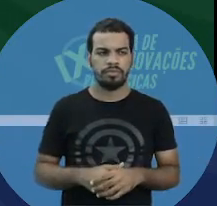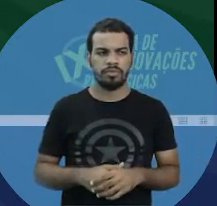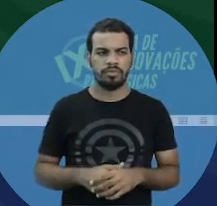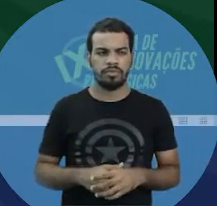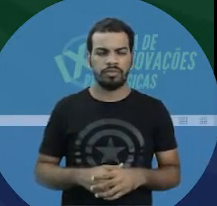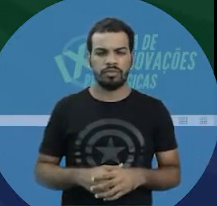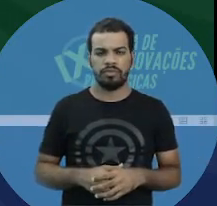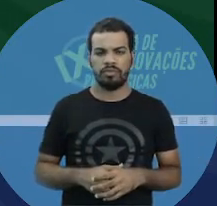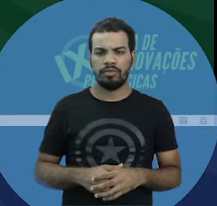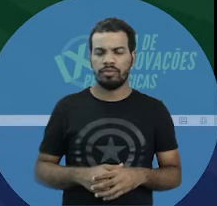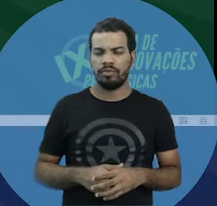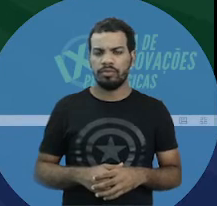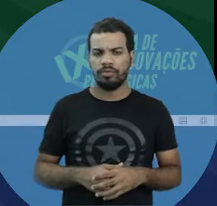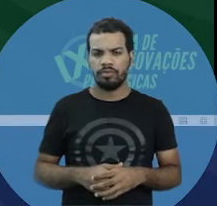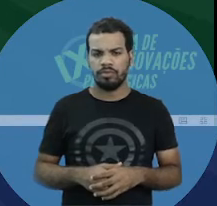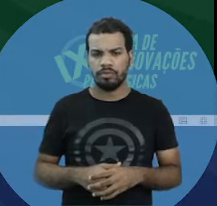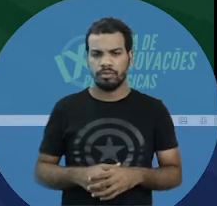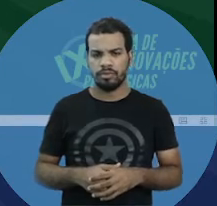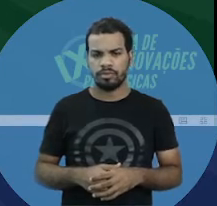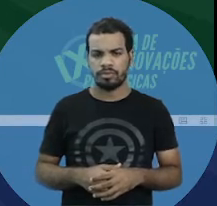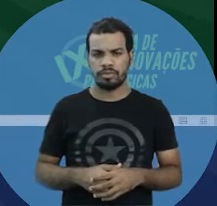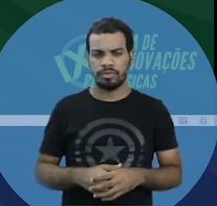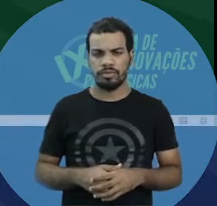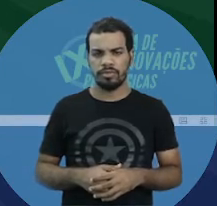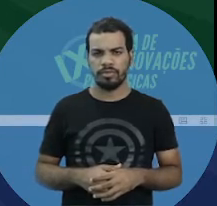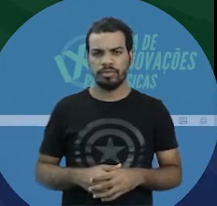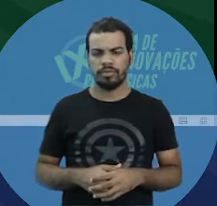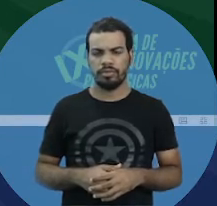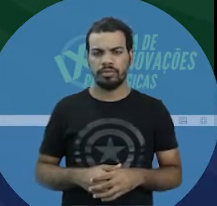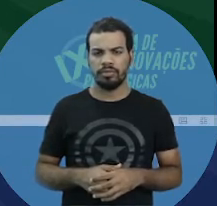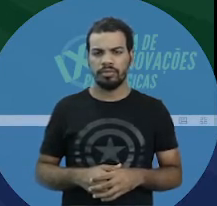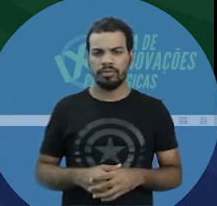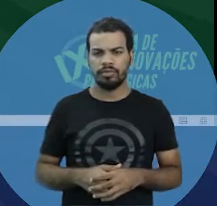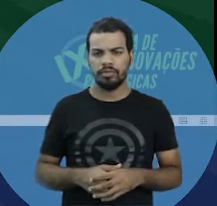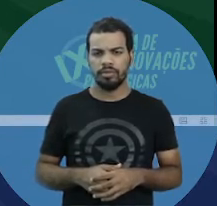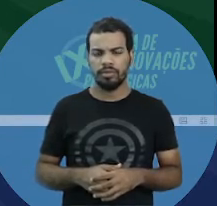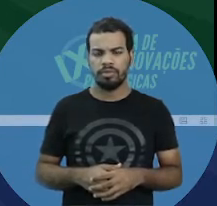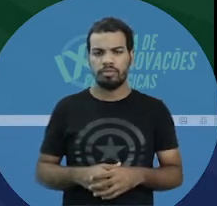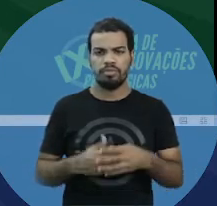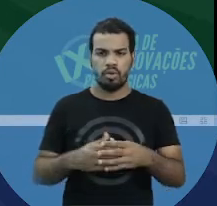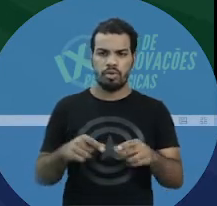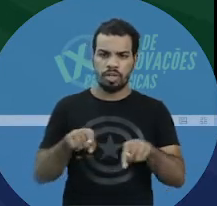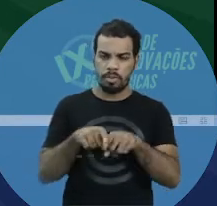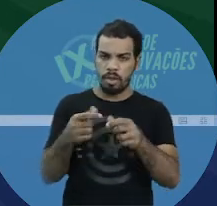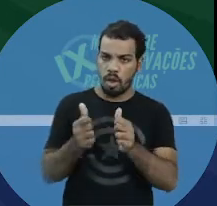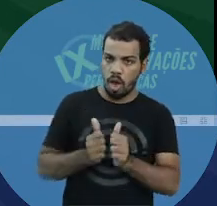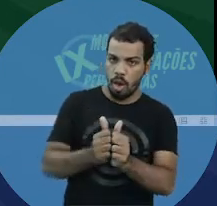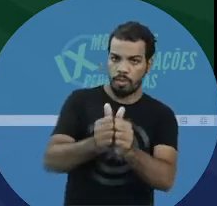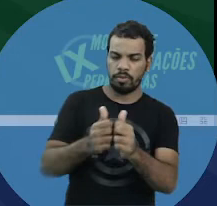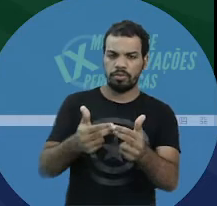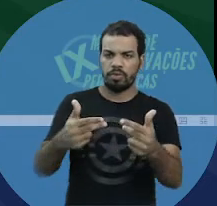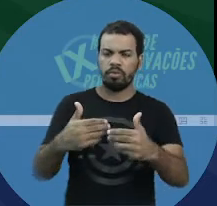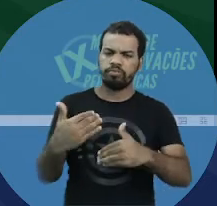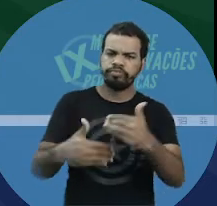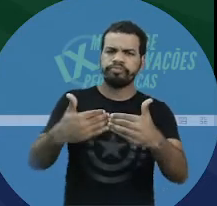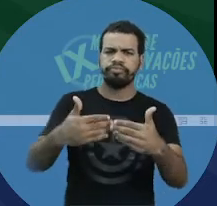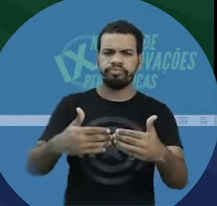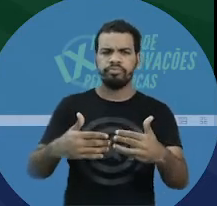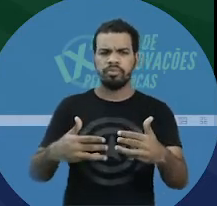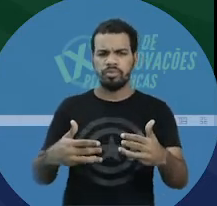preocupando. E o acompanhamento também do desenvolvimento das mudas.